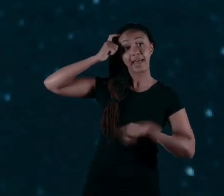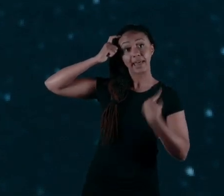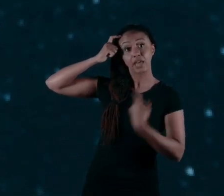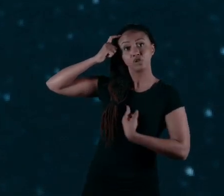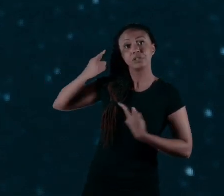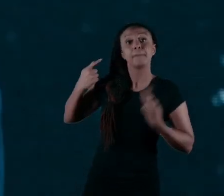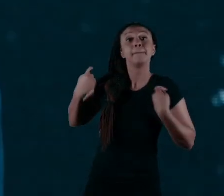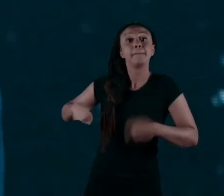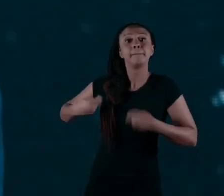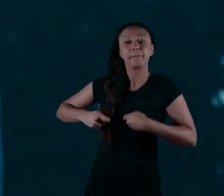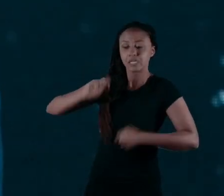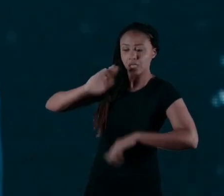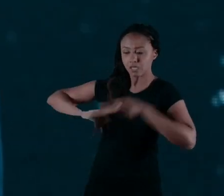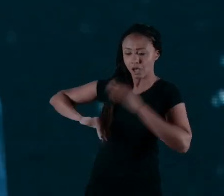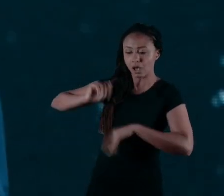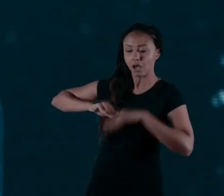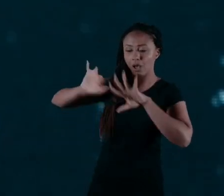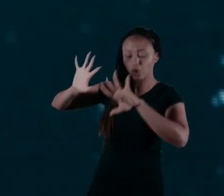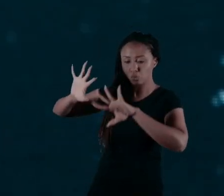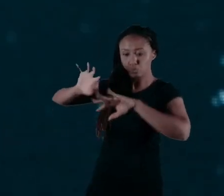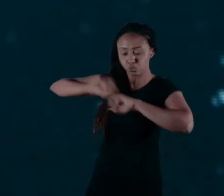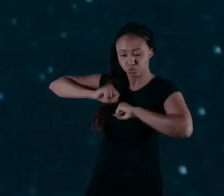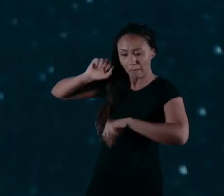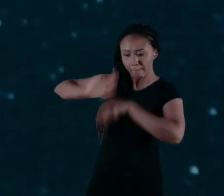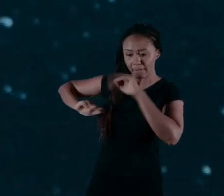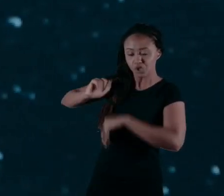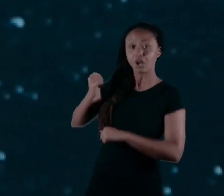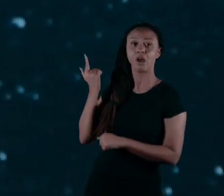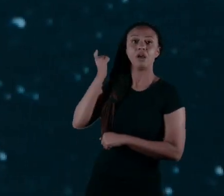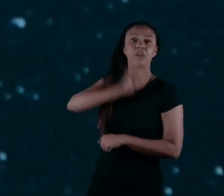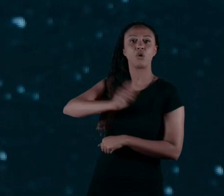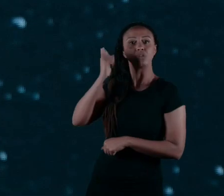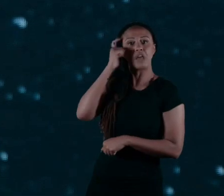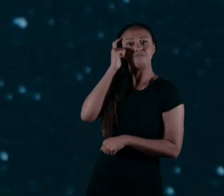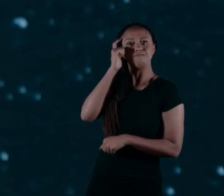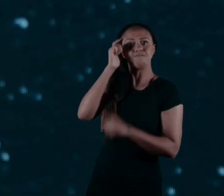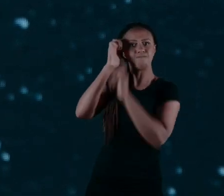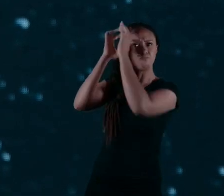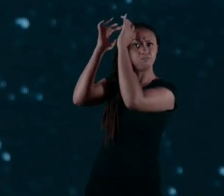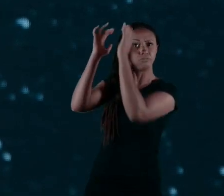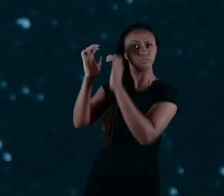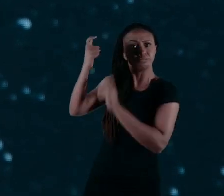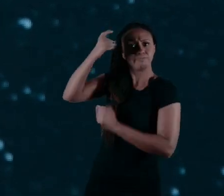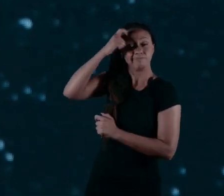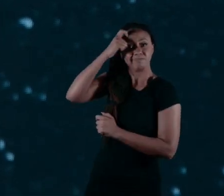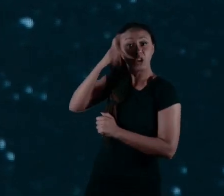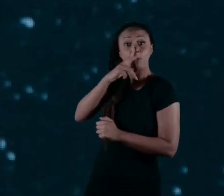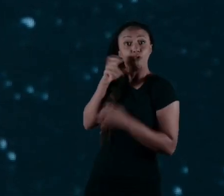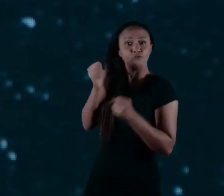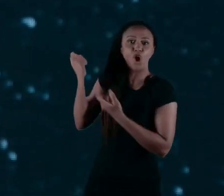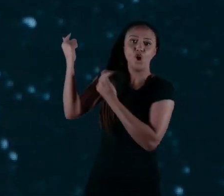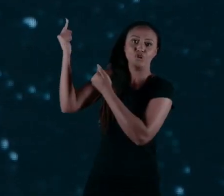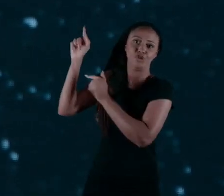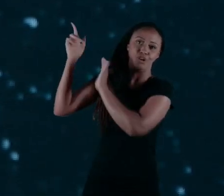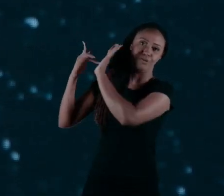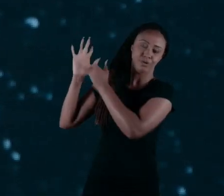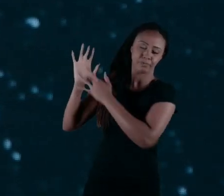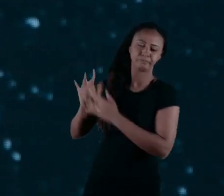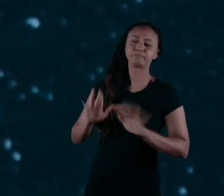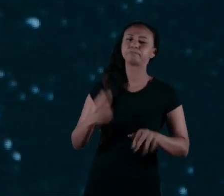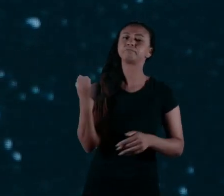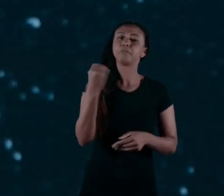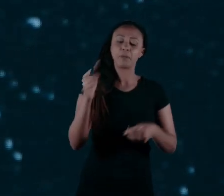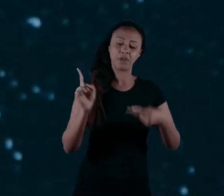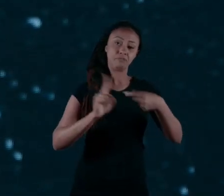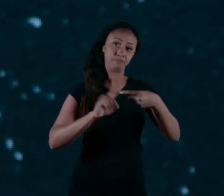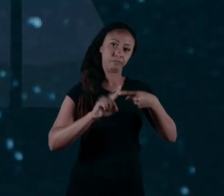abraçar para que tenhamos uma mente poderosa como a mente de Cristo. Amém? A primeira delas é: